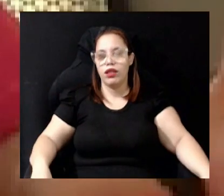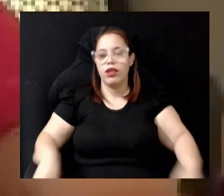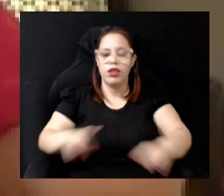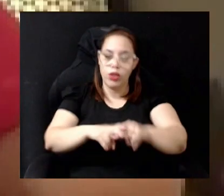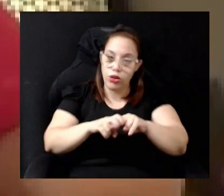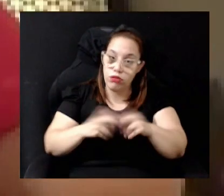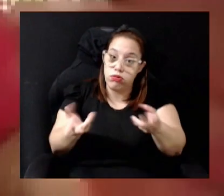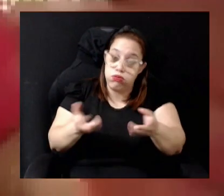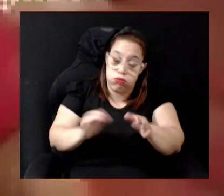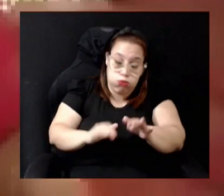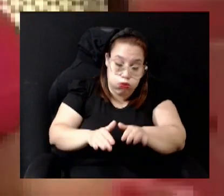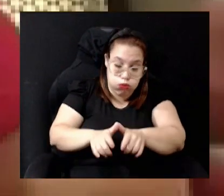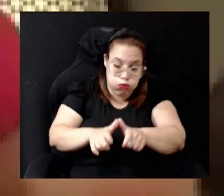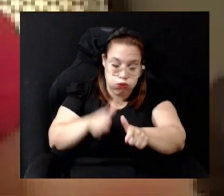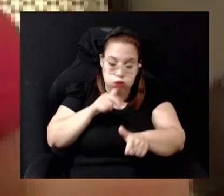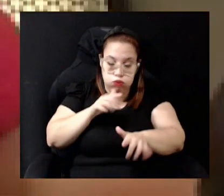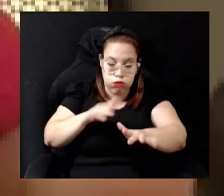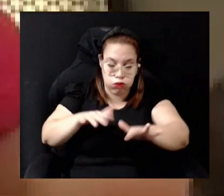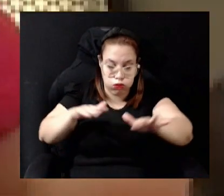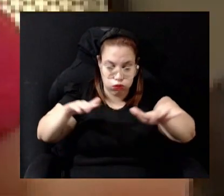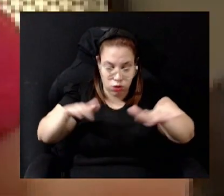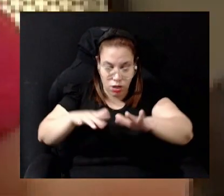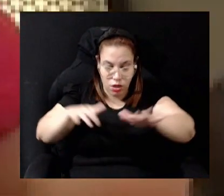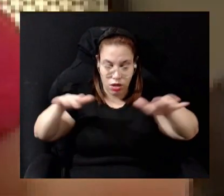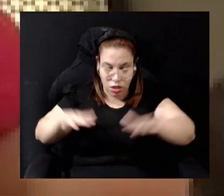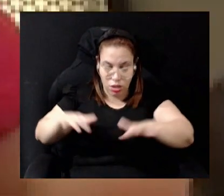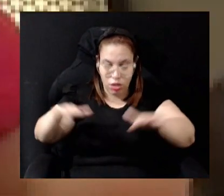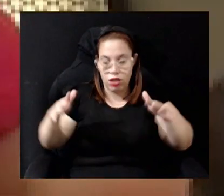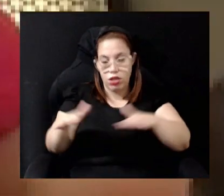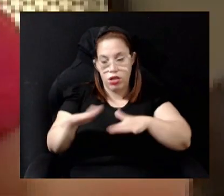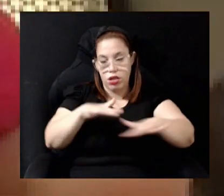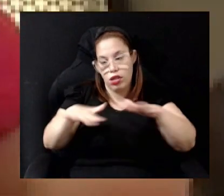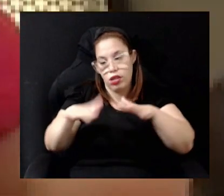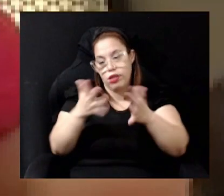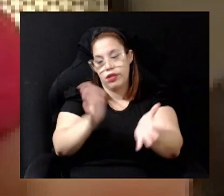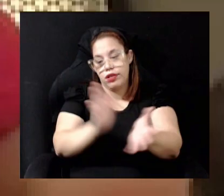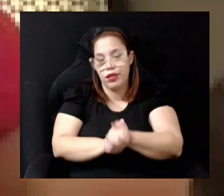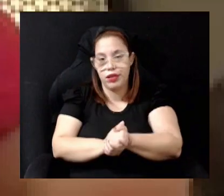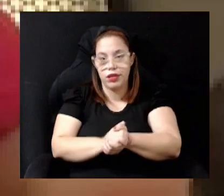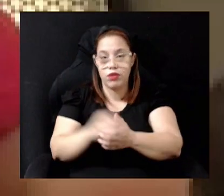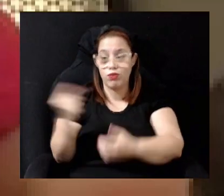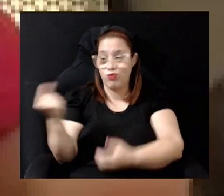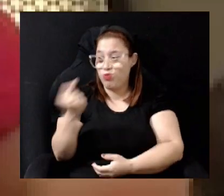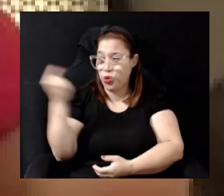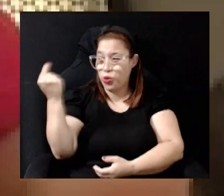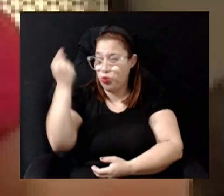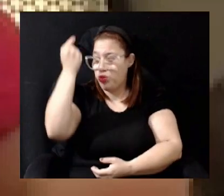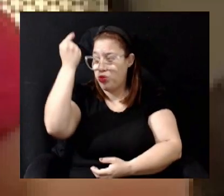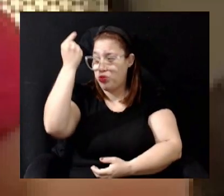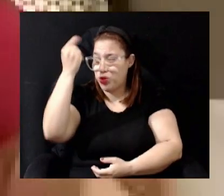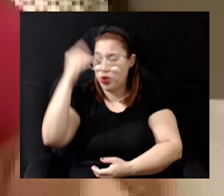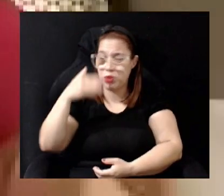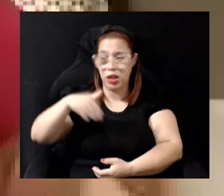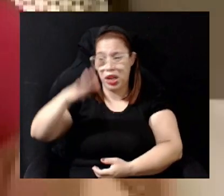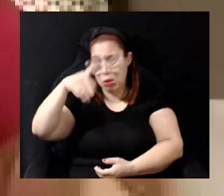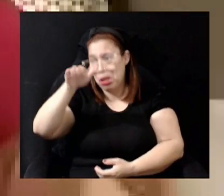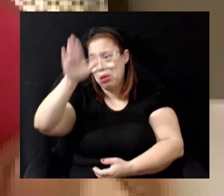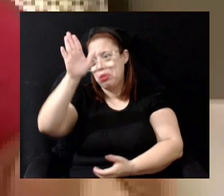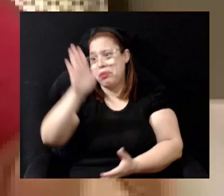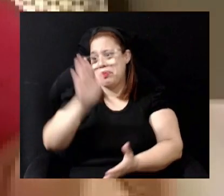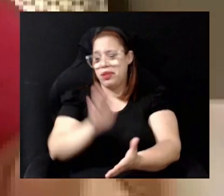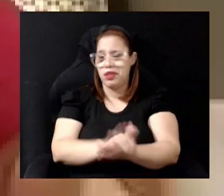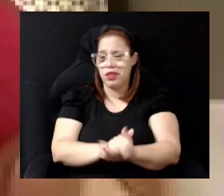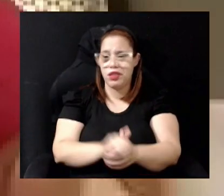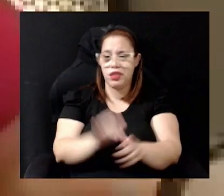aumentando as taxas de temperatura nas superfícies oceânicas e gerar furacões. Então, é possível, sim, que essa influência